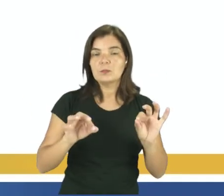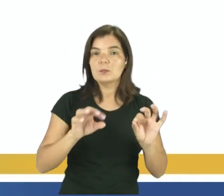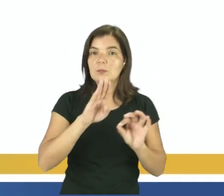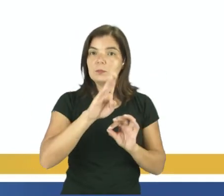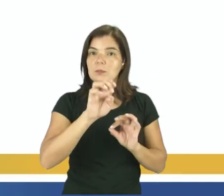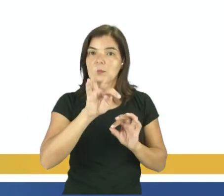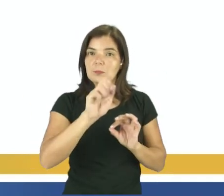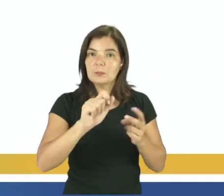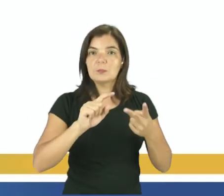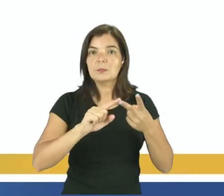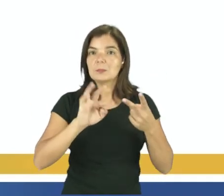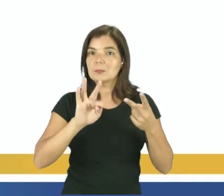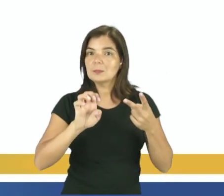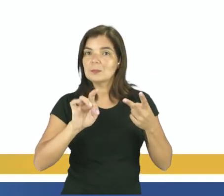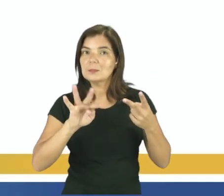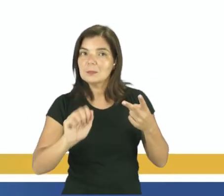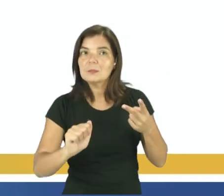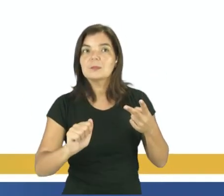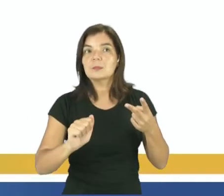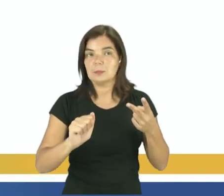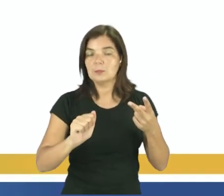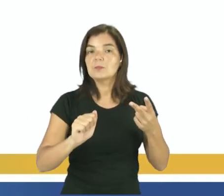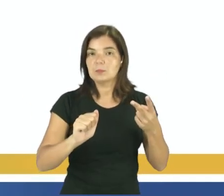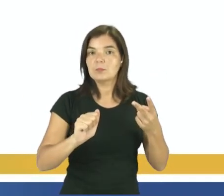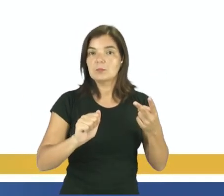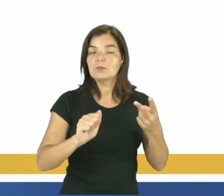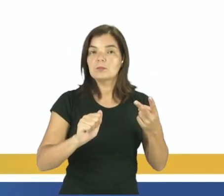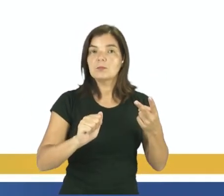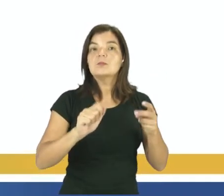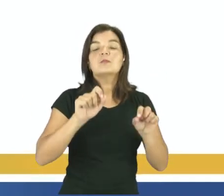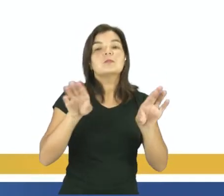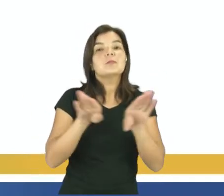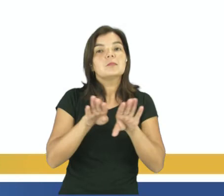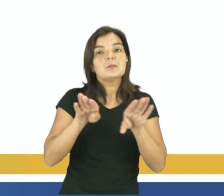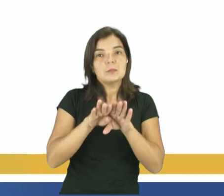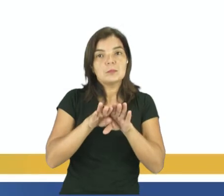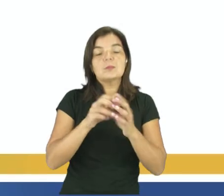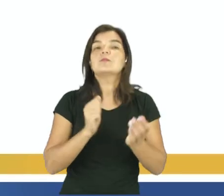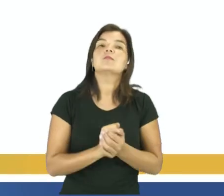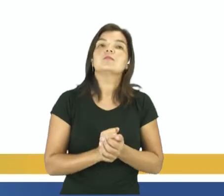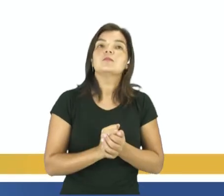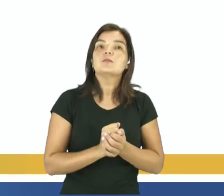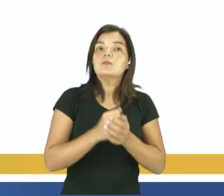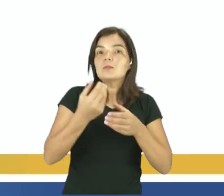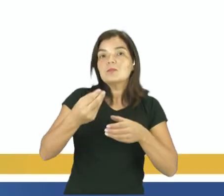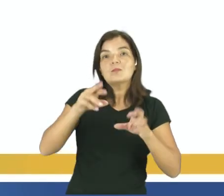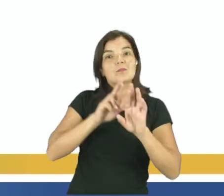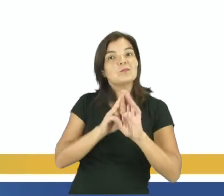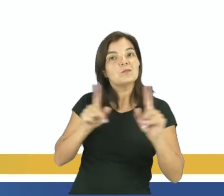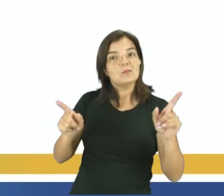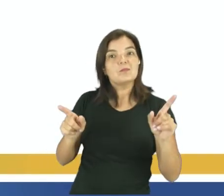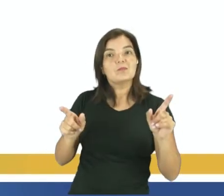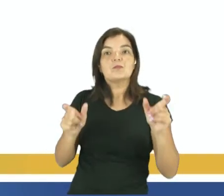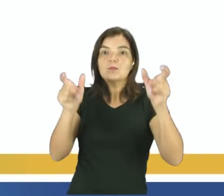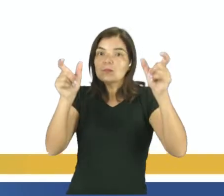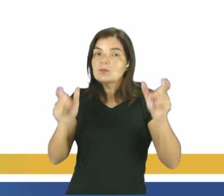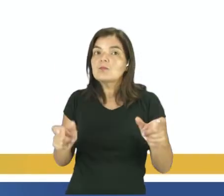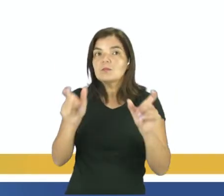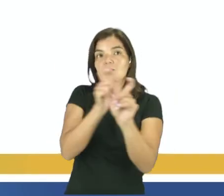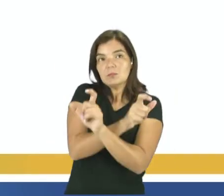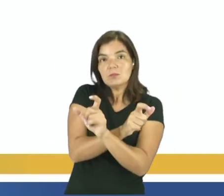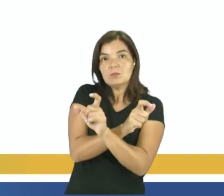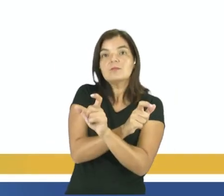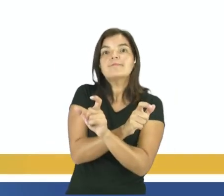e teta, eles são o quê? Alternos internos. Se eles são alternos internos, automaticamente eu já posso afirmar que eles